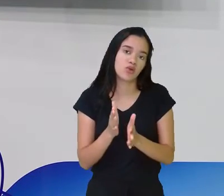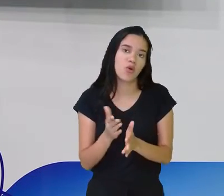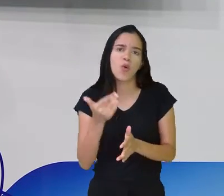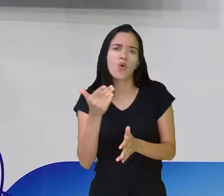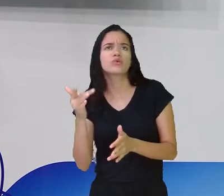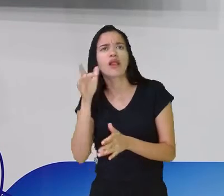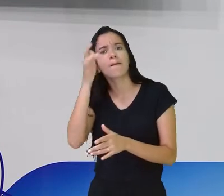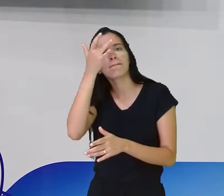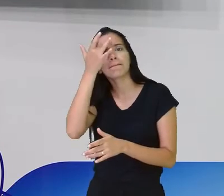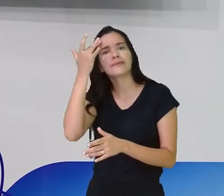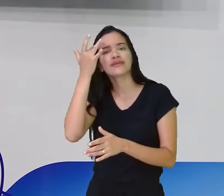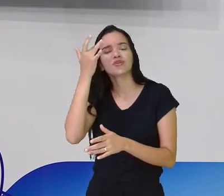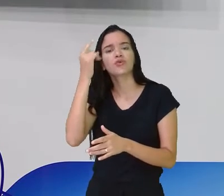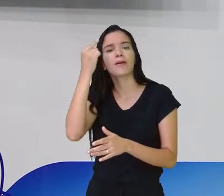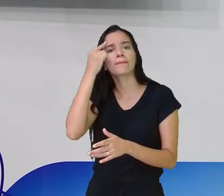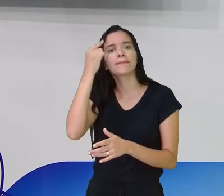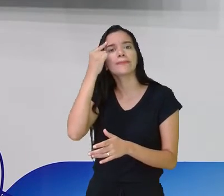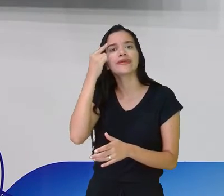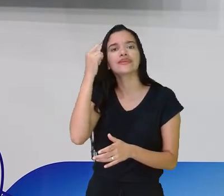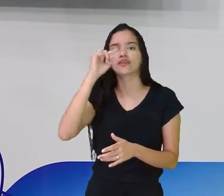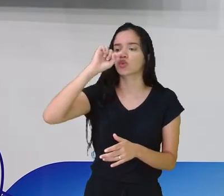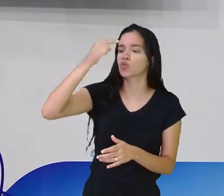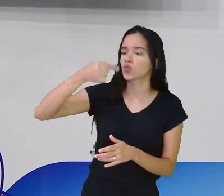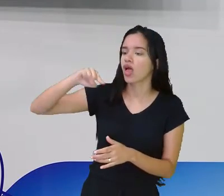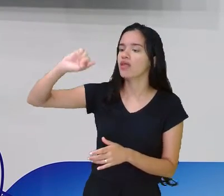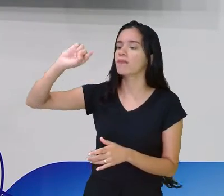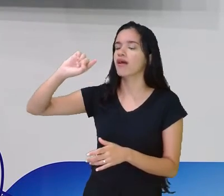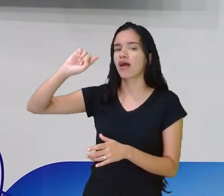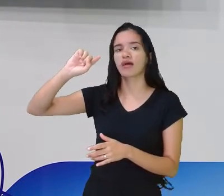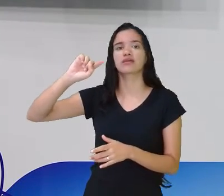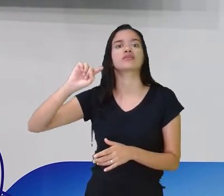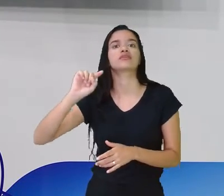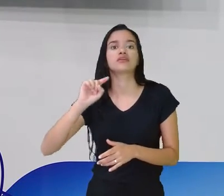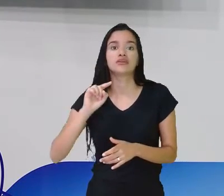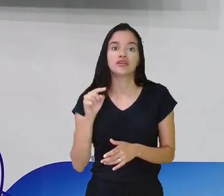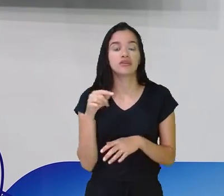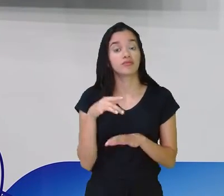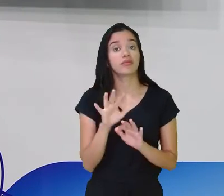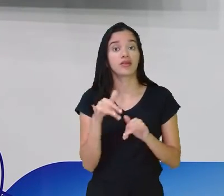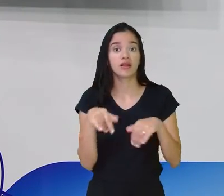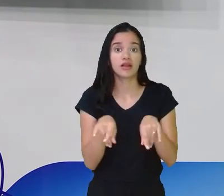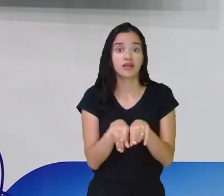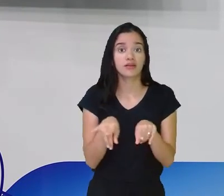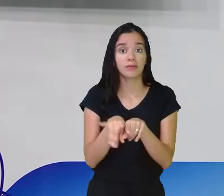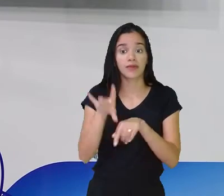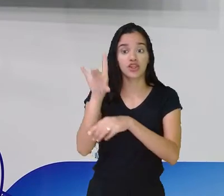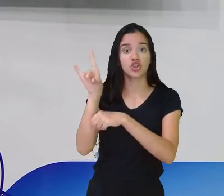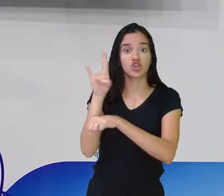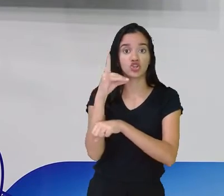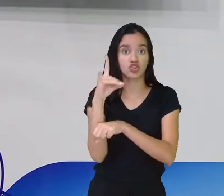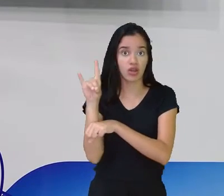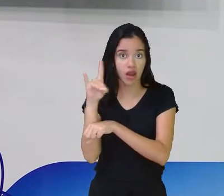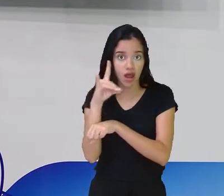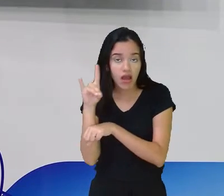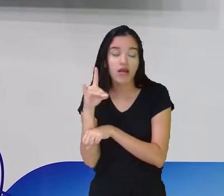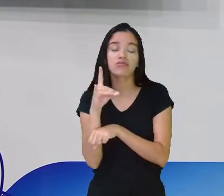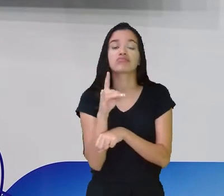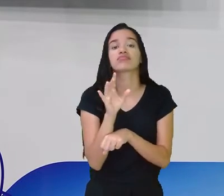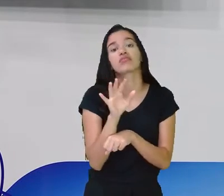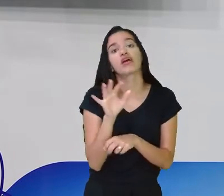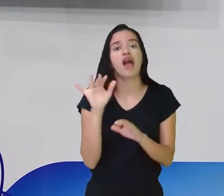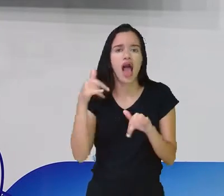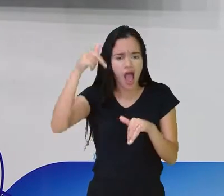pensam apenas naqueles animais como elefantes, girafas, tem de tudo um pouco. É como às vezes quando a gente fala em Brasil, não é? As pessoas pensam